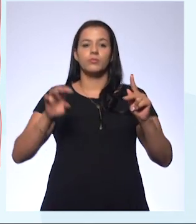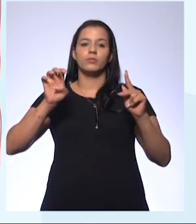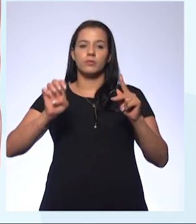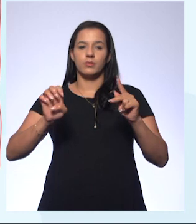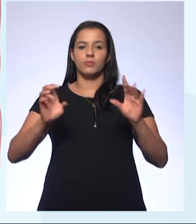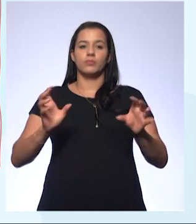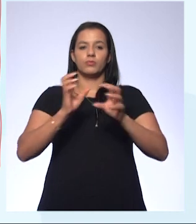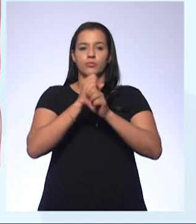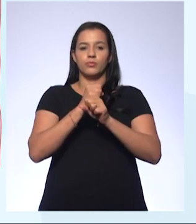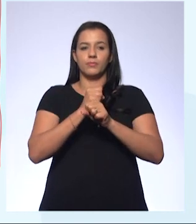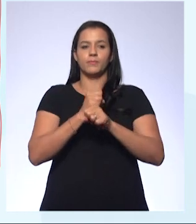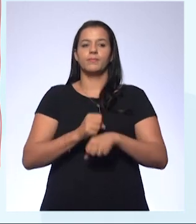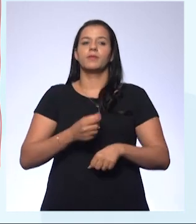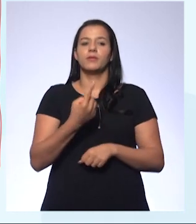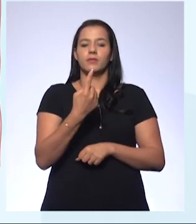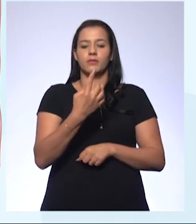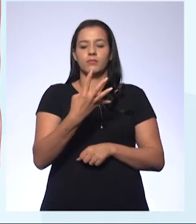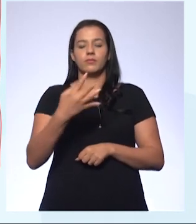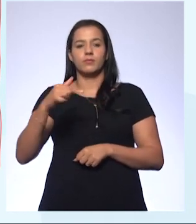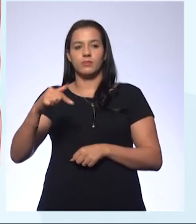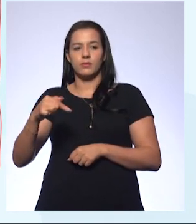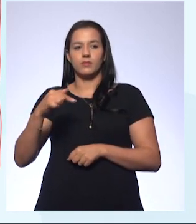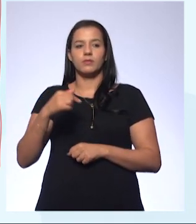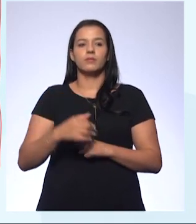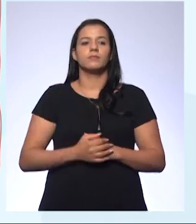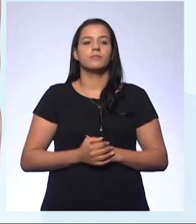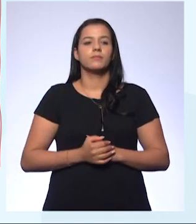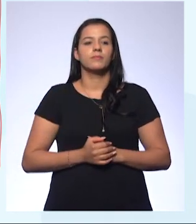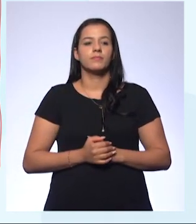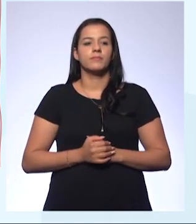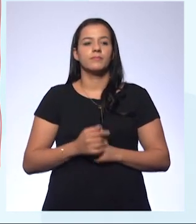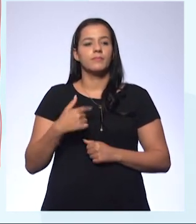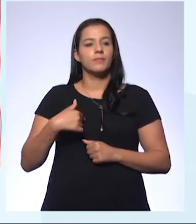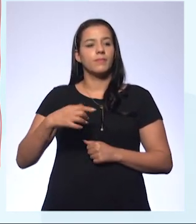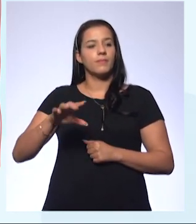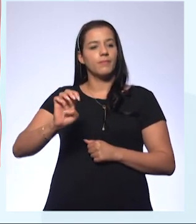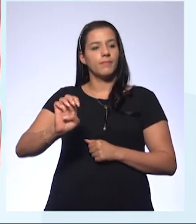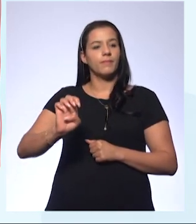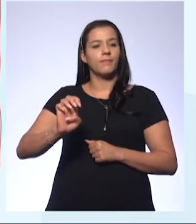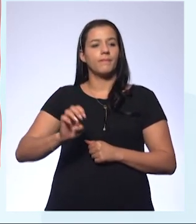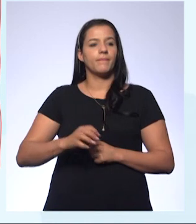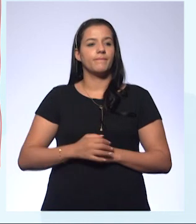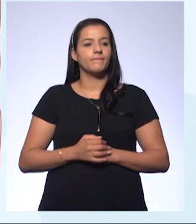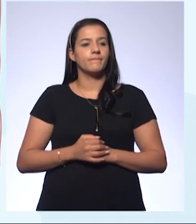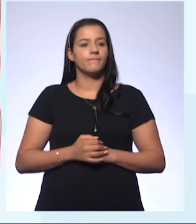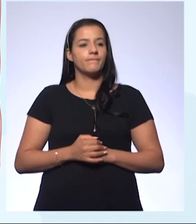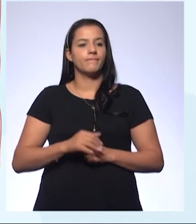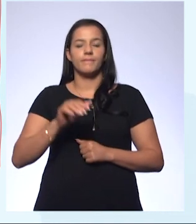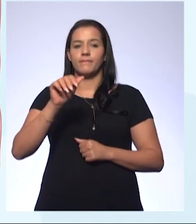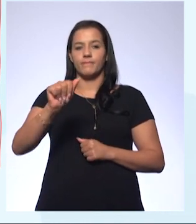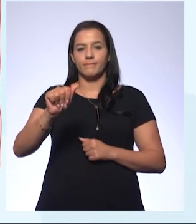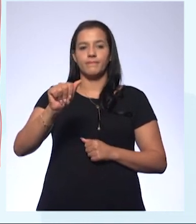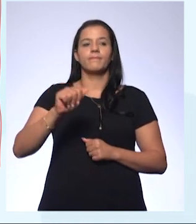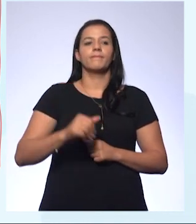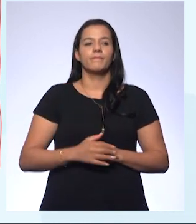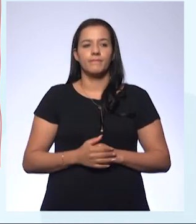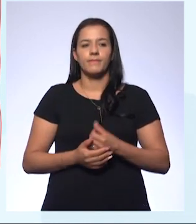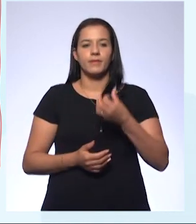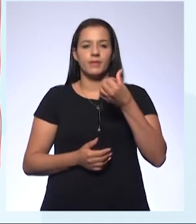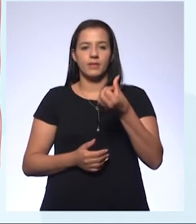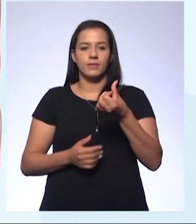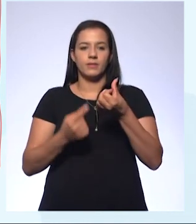prótons. Então, 61, só poderia ser A, B e C. E o número de massa, eu vou somar prótons